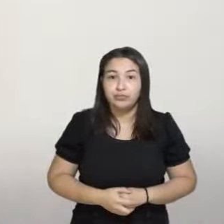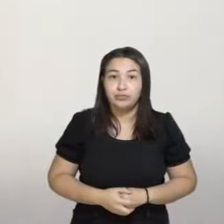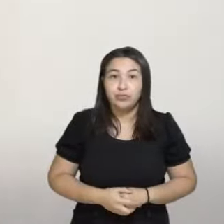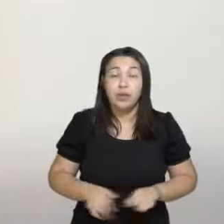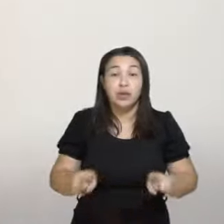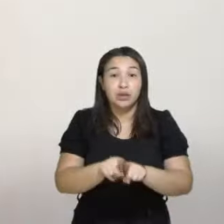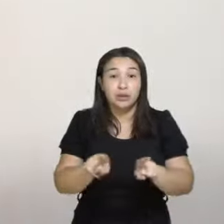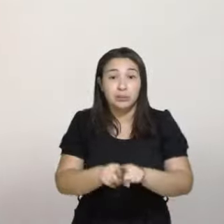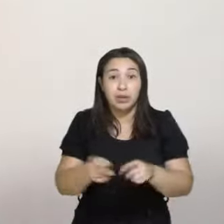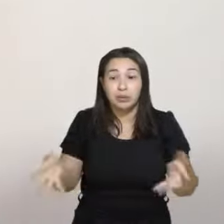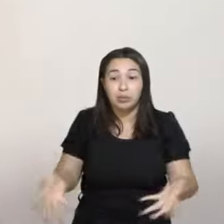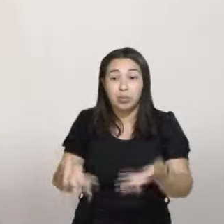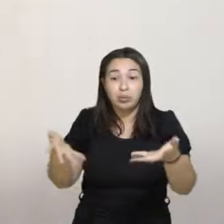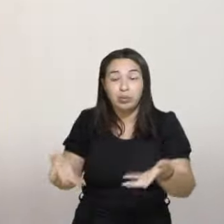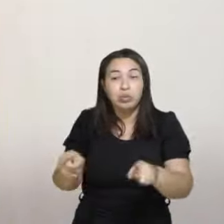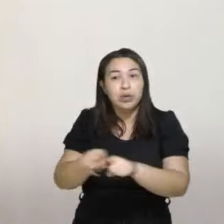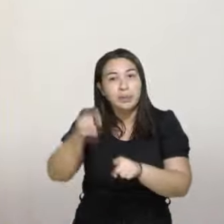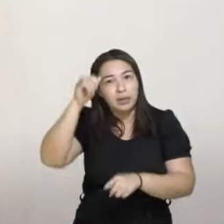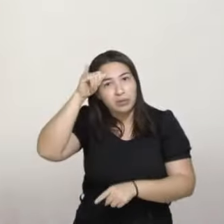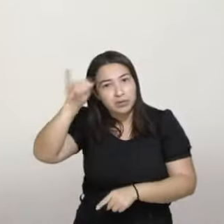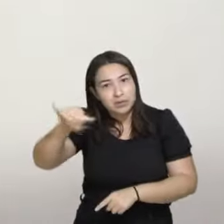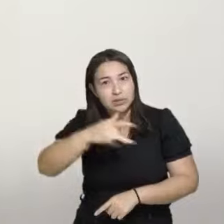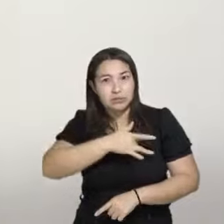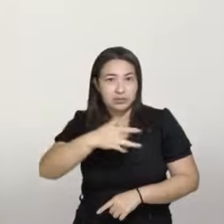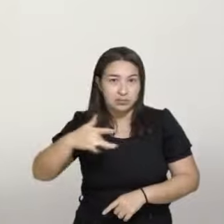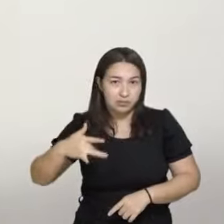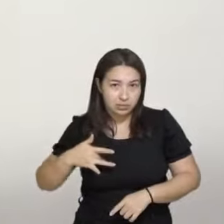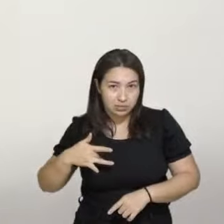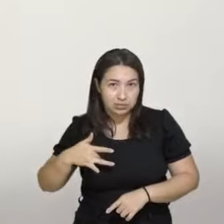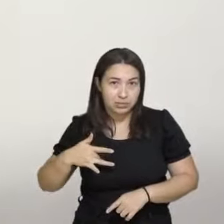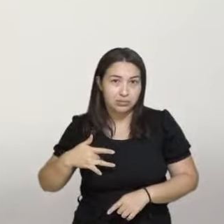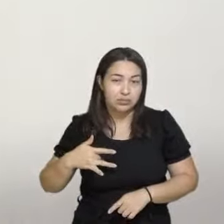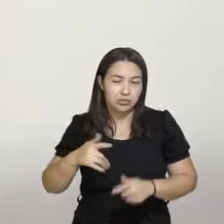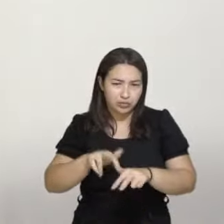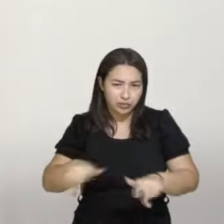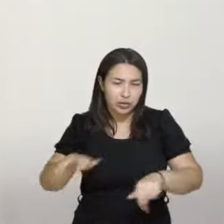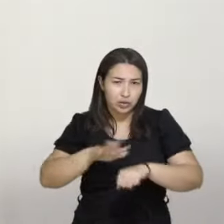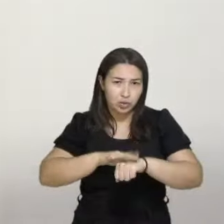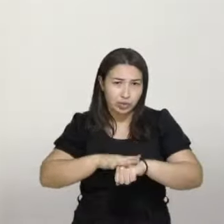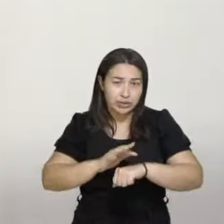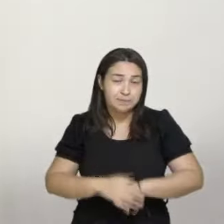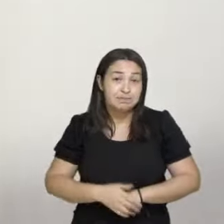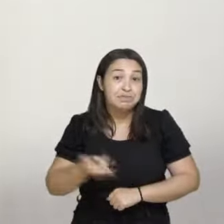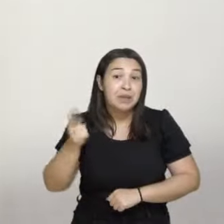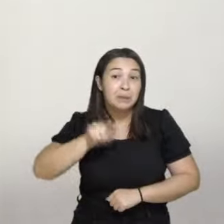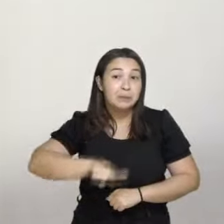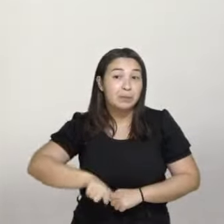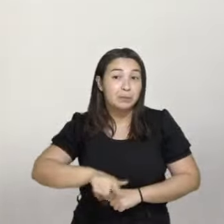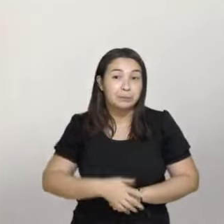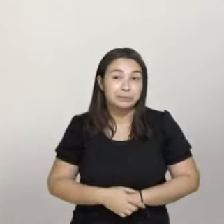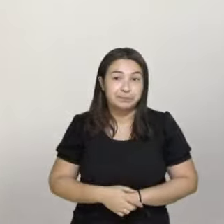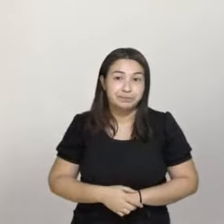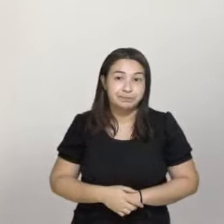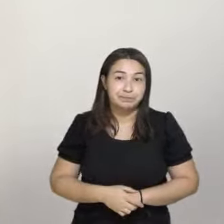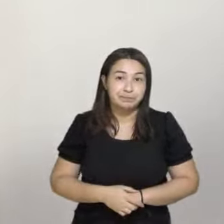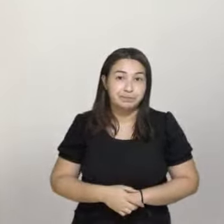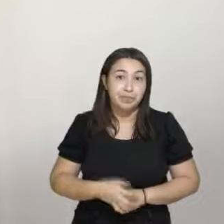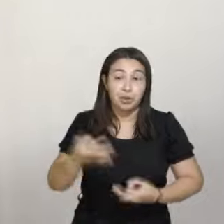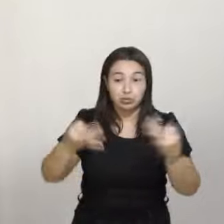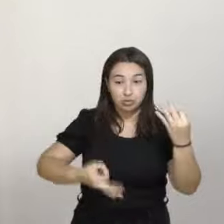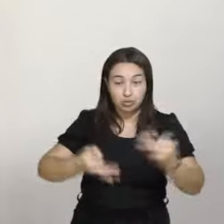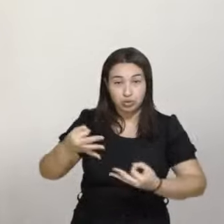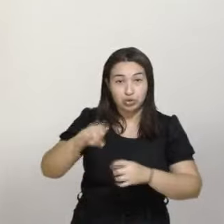promoção e prevenção da saúde, garantisse também os aspectos de justiça